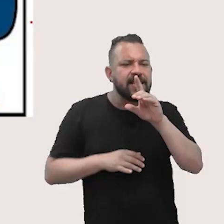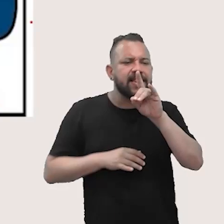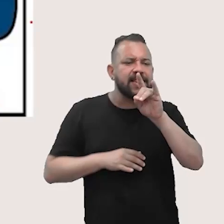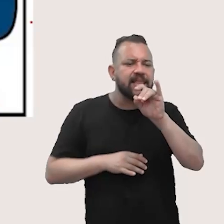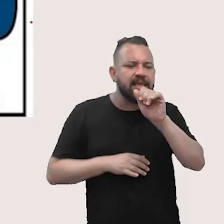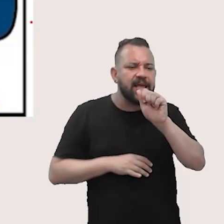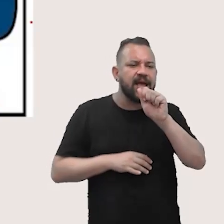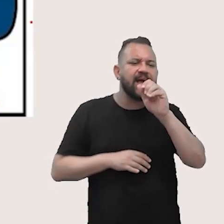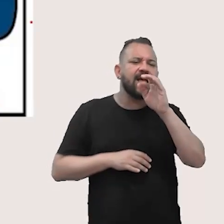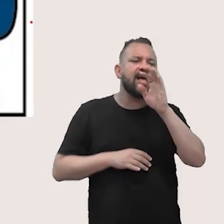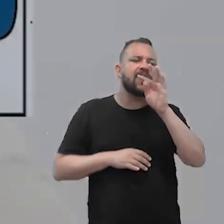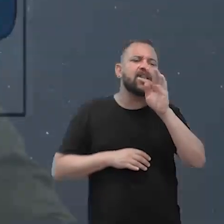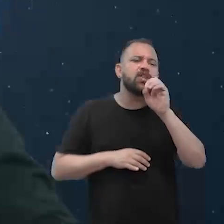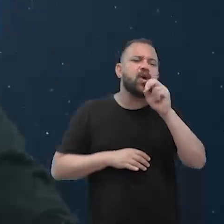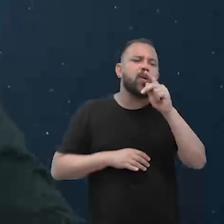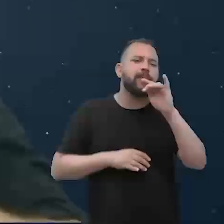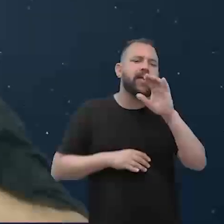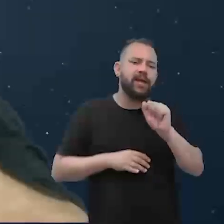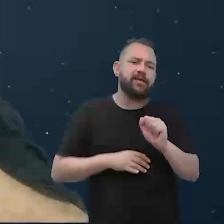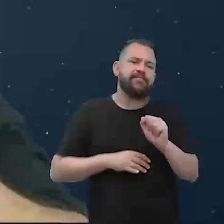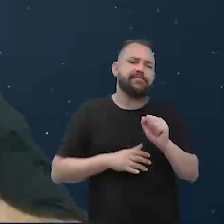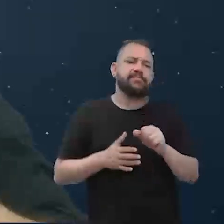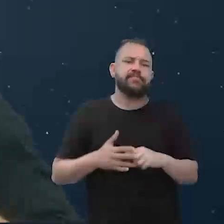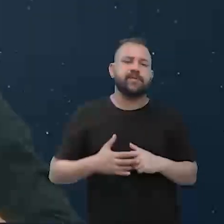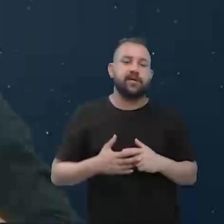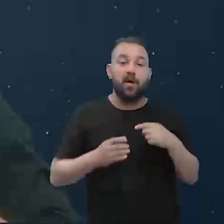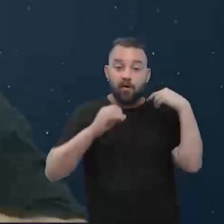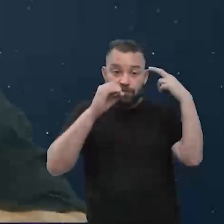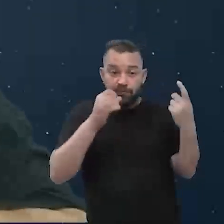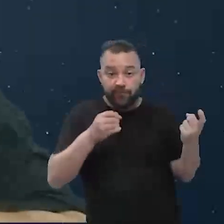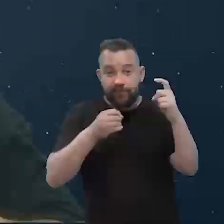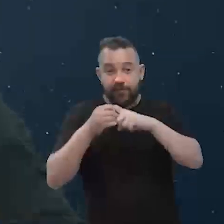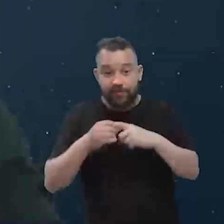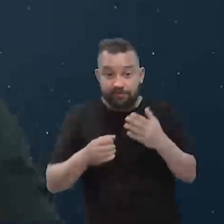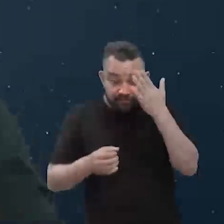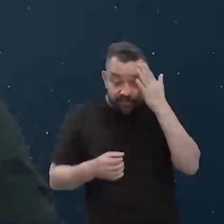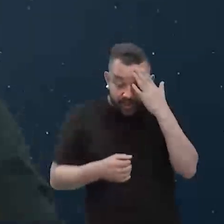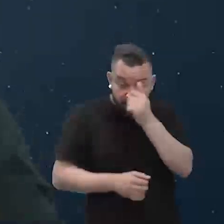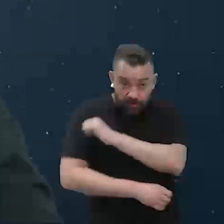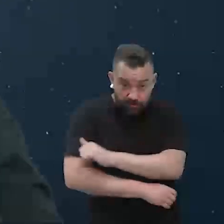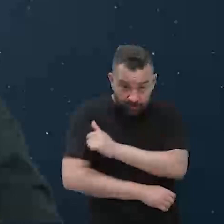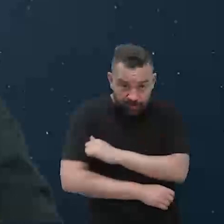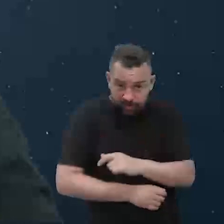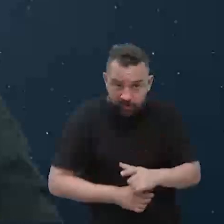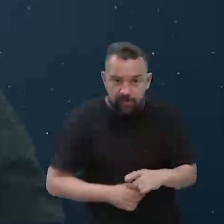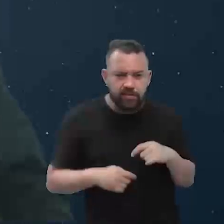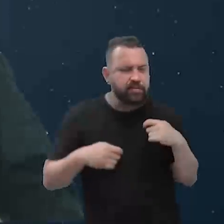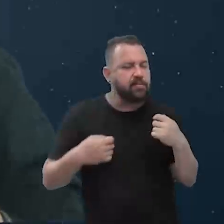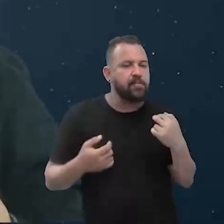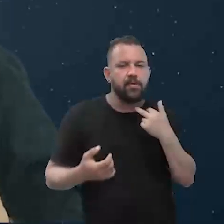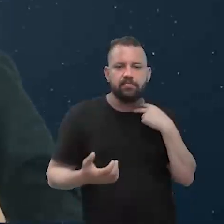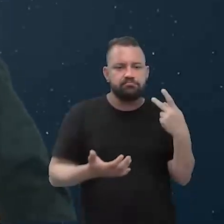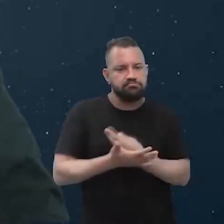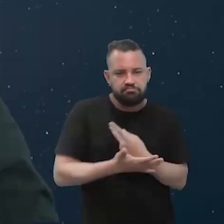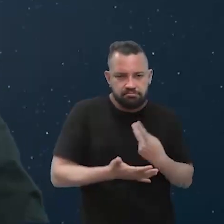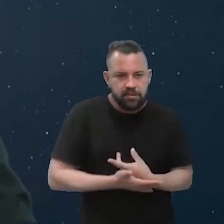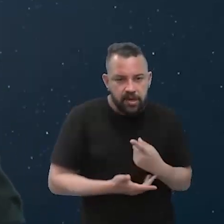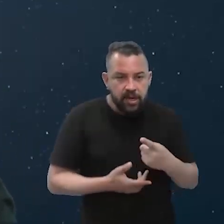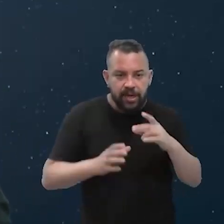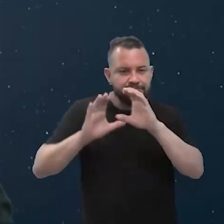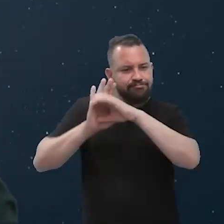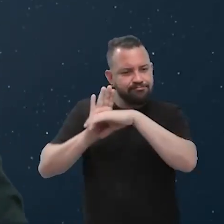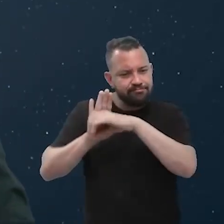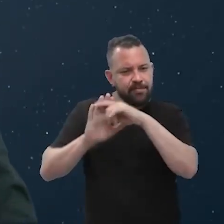diatópica. Vem comigo, Robertão. Ficou claro, fera? Então não tem como errar. Como eu falei, esse conteúdo